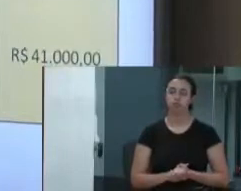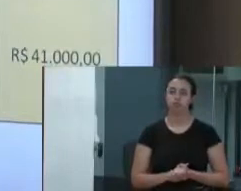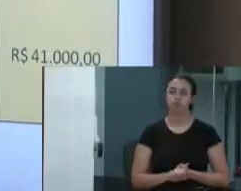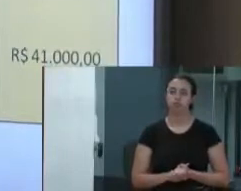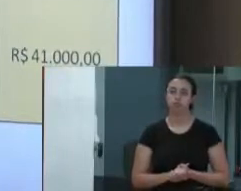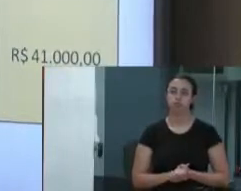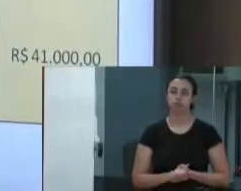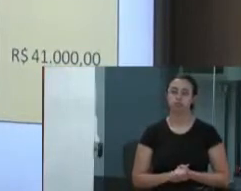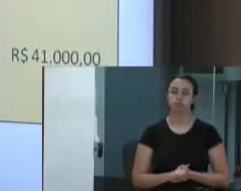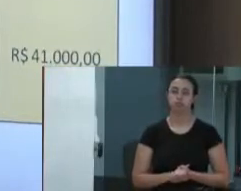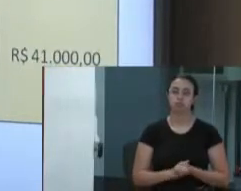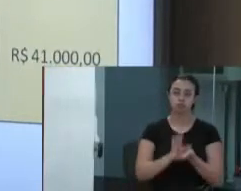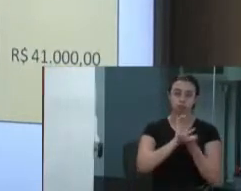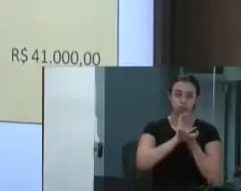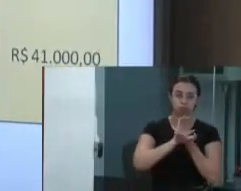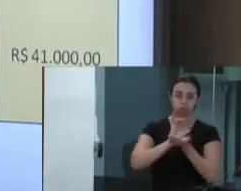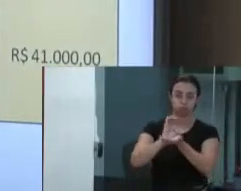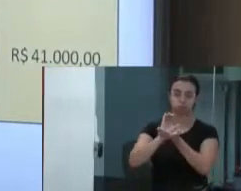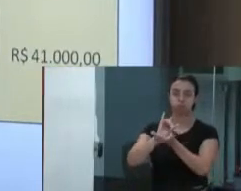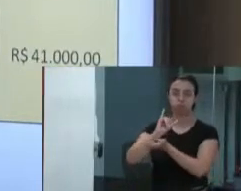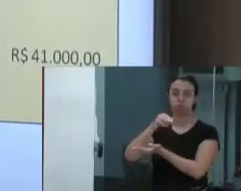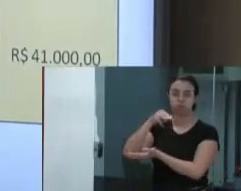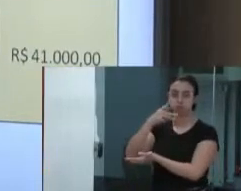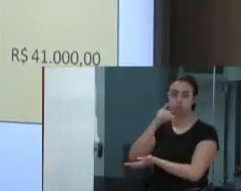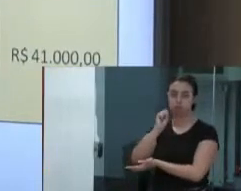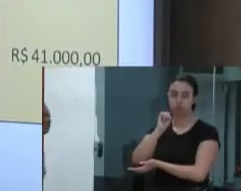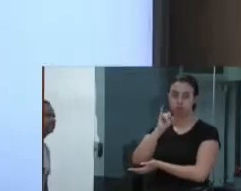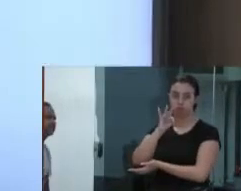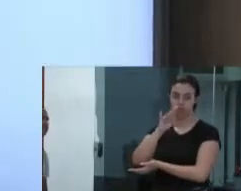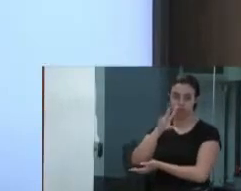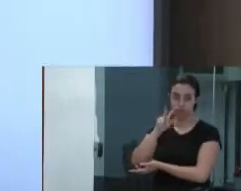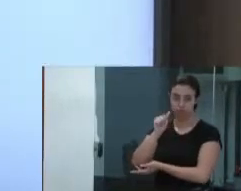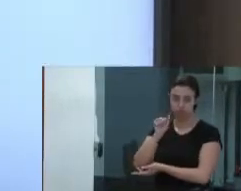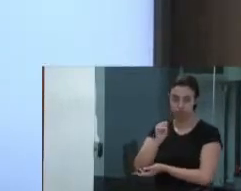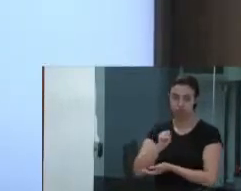As emendas impositivas, né, que já foram tramitadas,